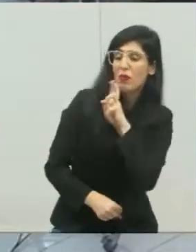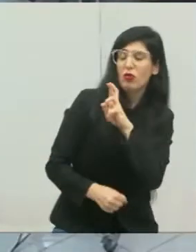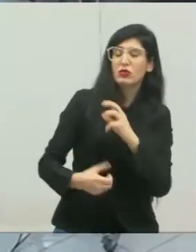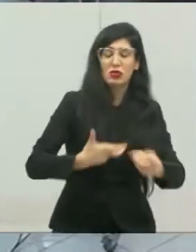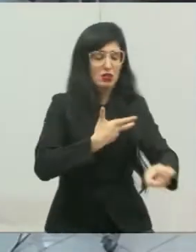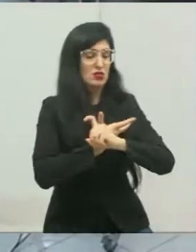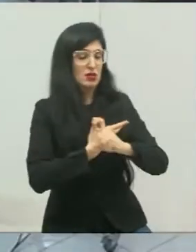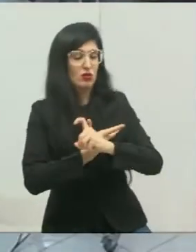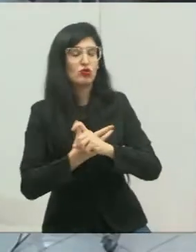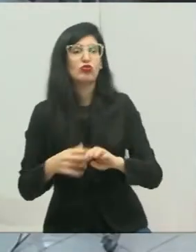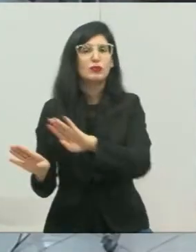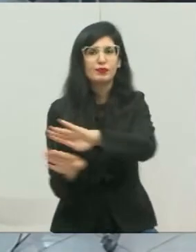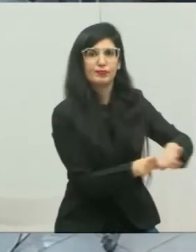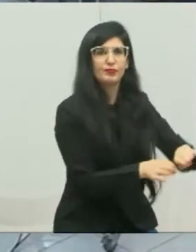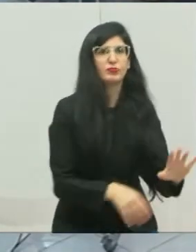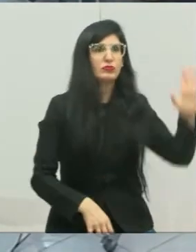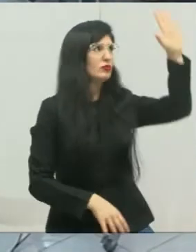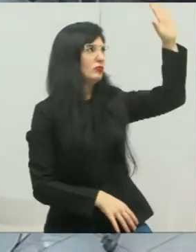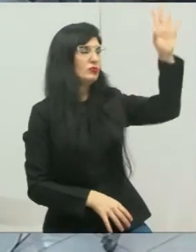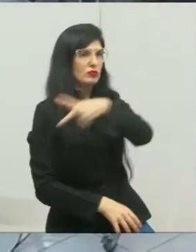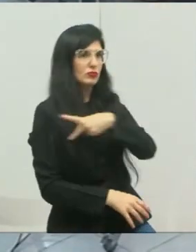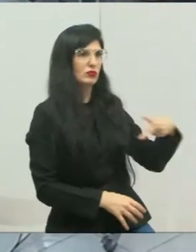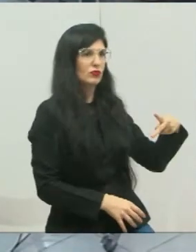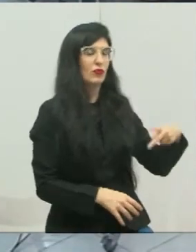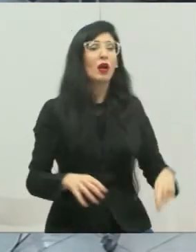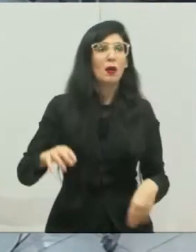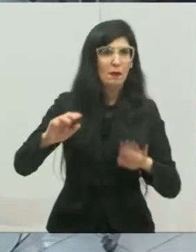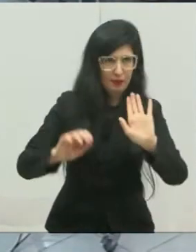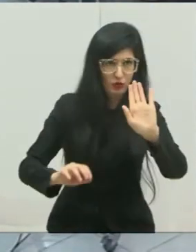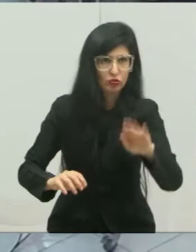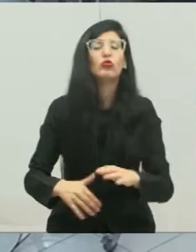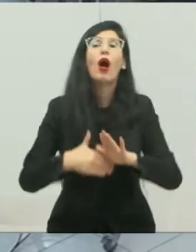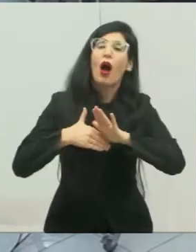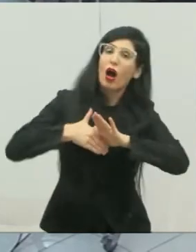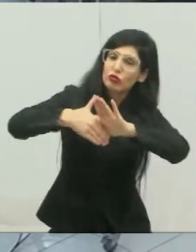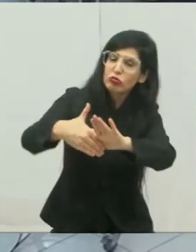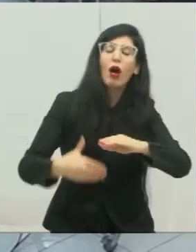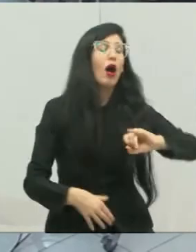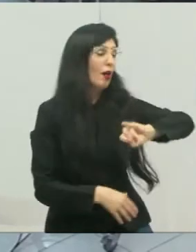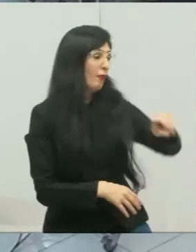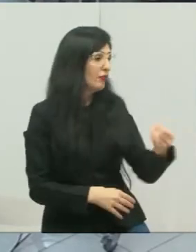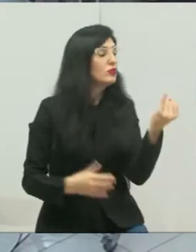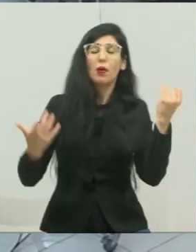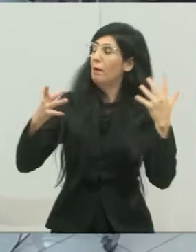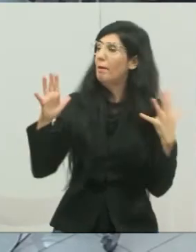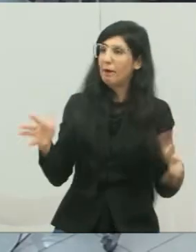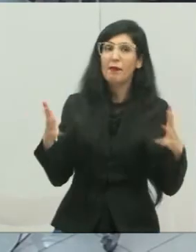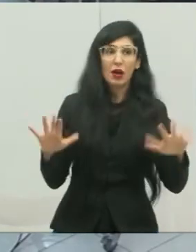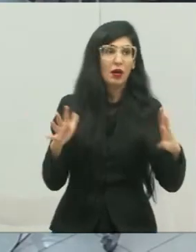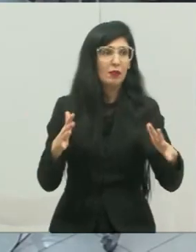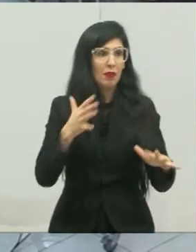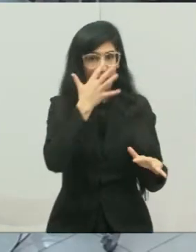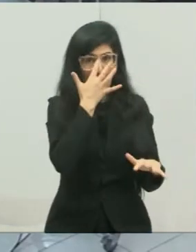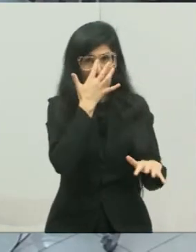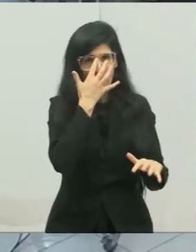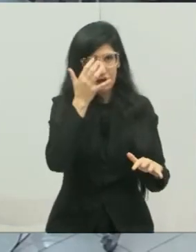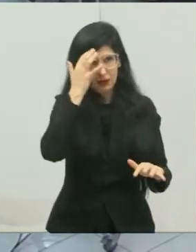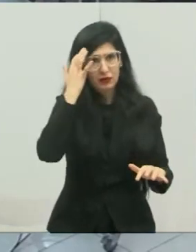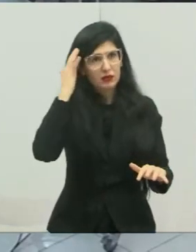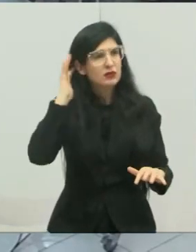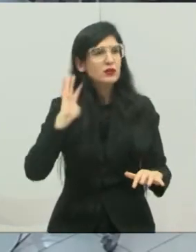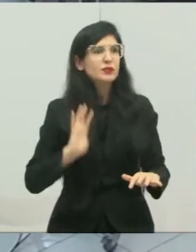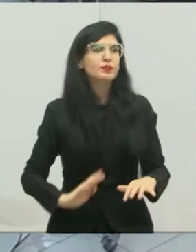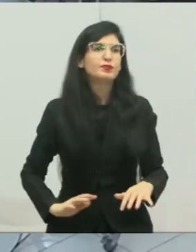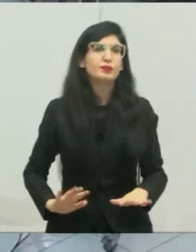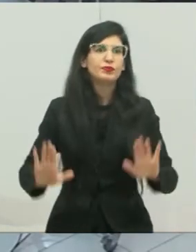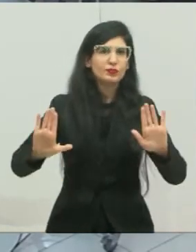Senhor presidente, só para contribuir um pouco, até aproveitando aqui, deixar os parabéns um pouquinho na contramão da pedido de